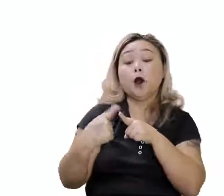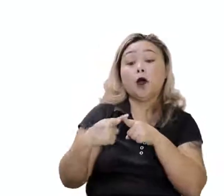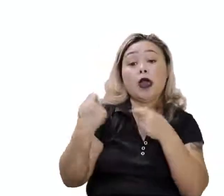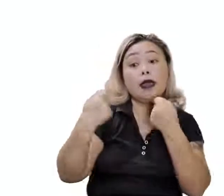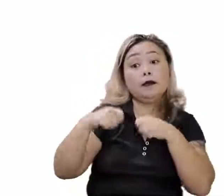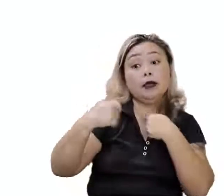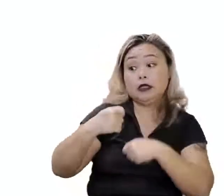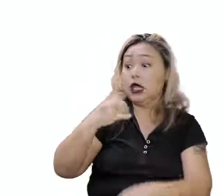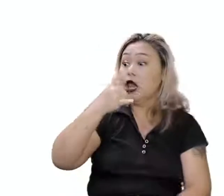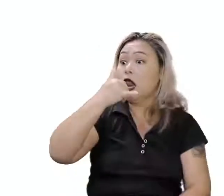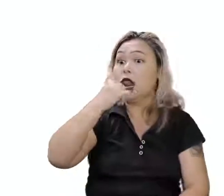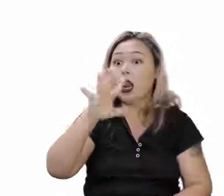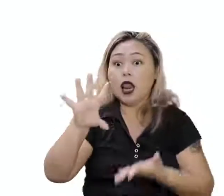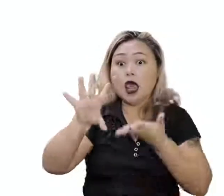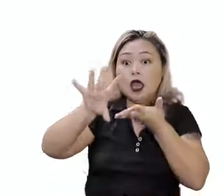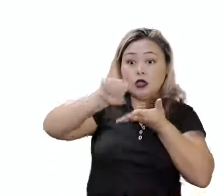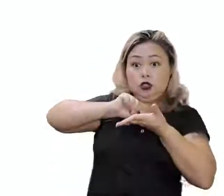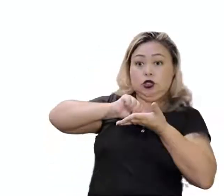de energia